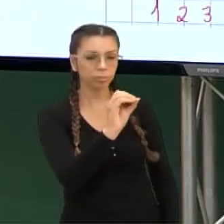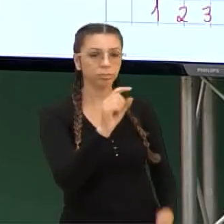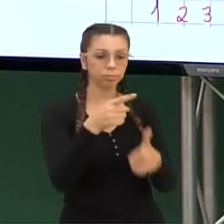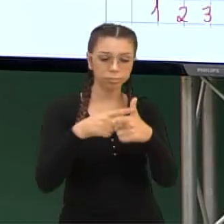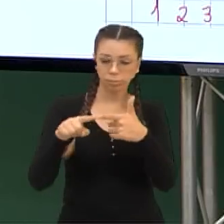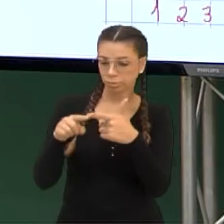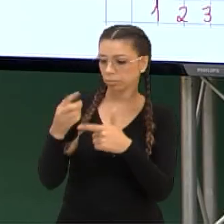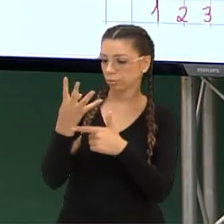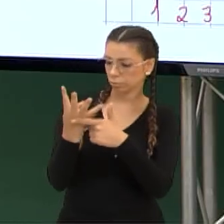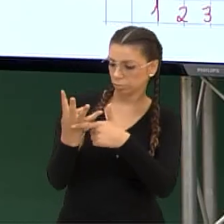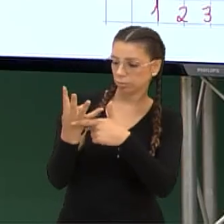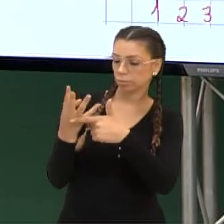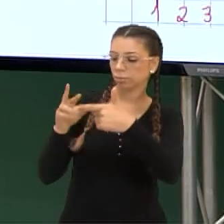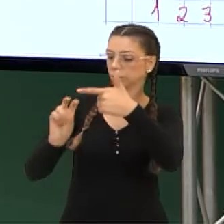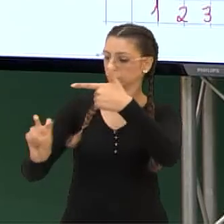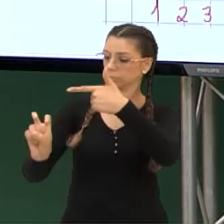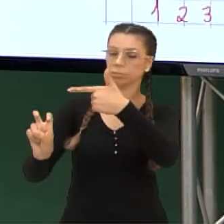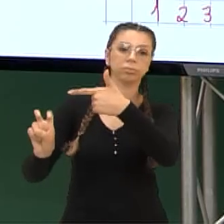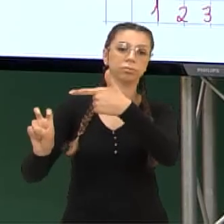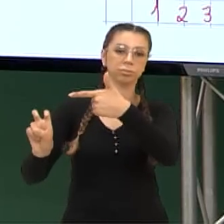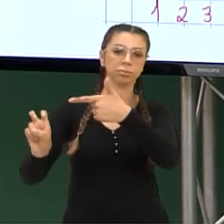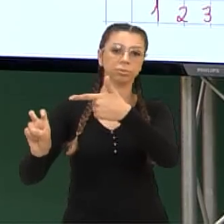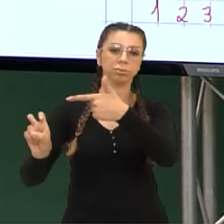4, 5.